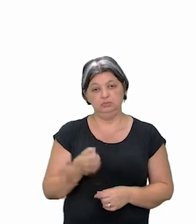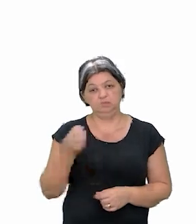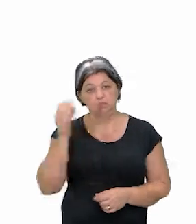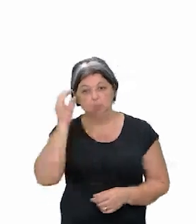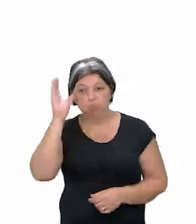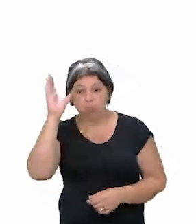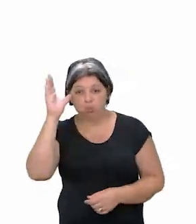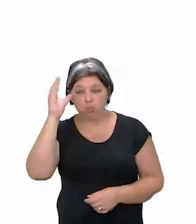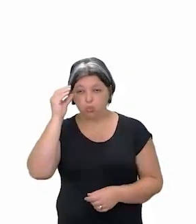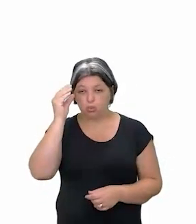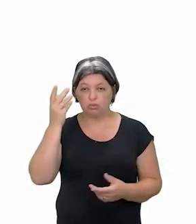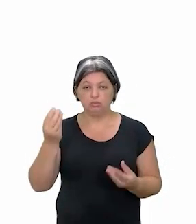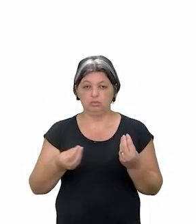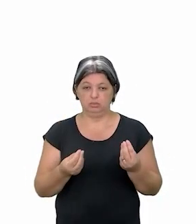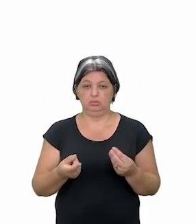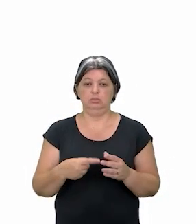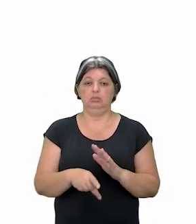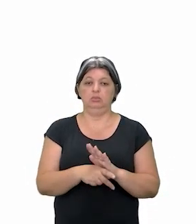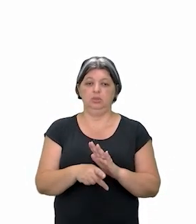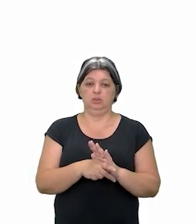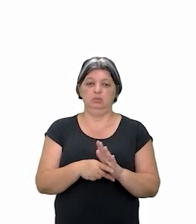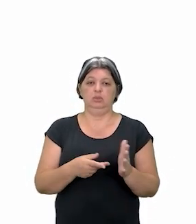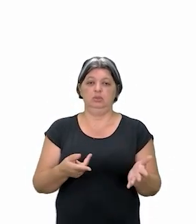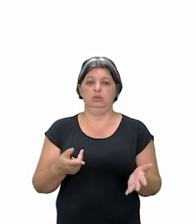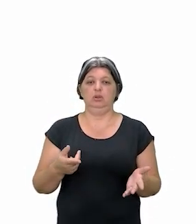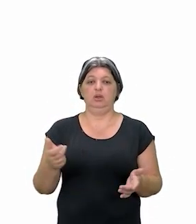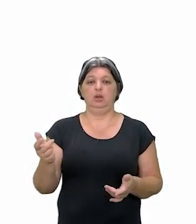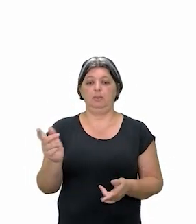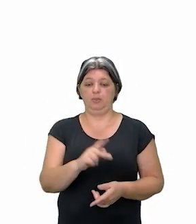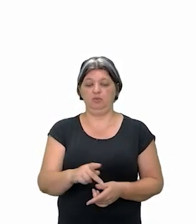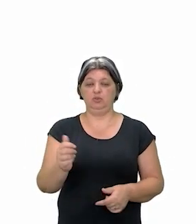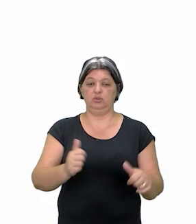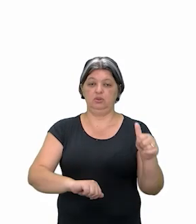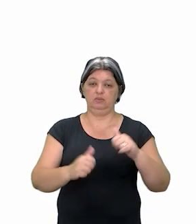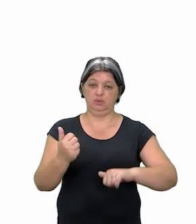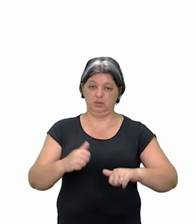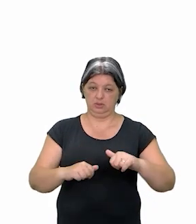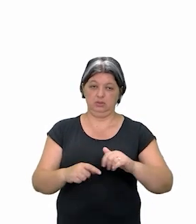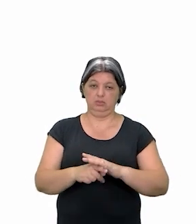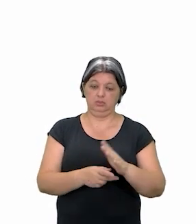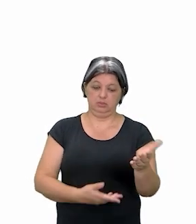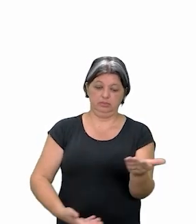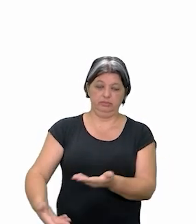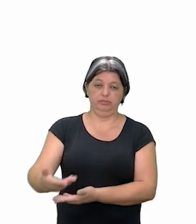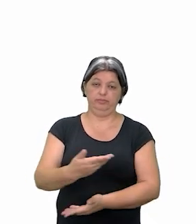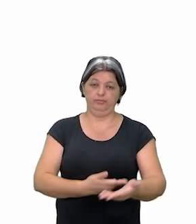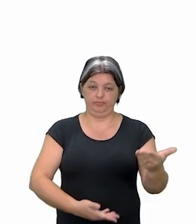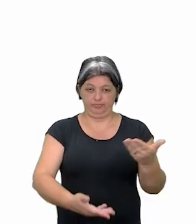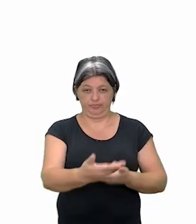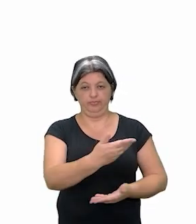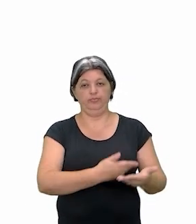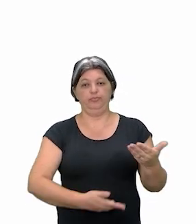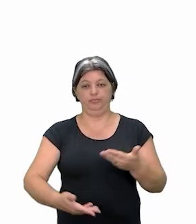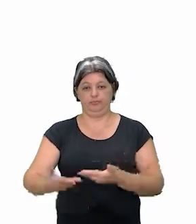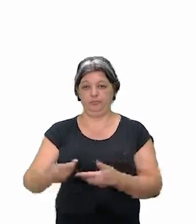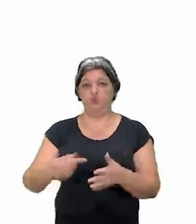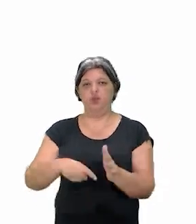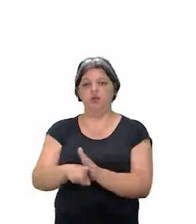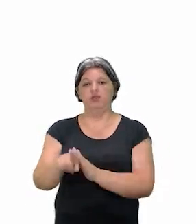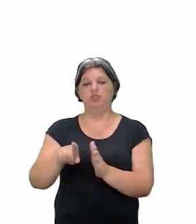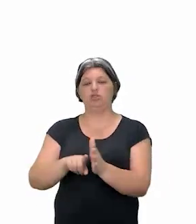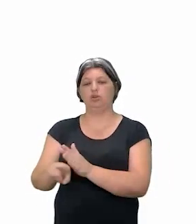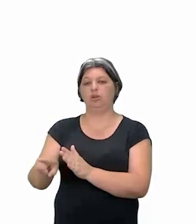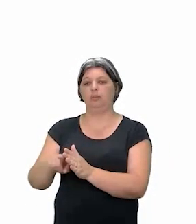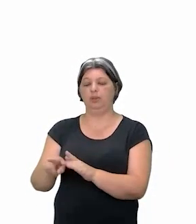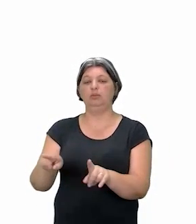slide, a interatividade, em que o professor avalia continuamente o progresso do estudante por meio de questionamentos,